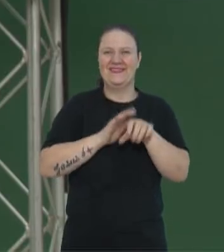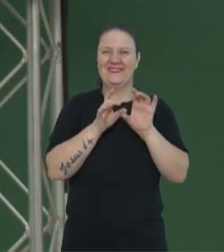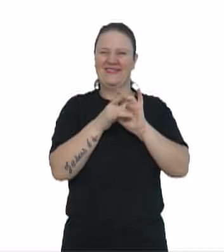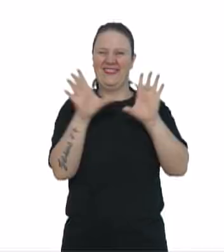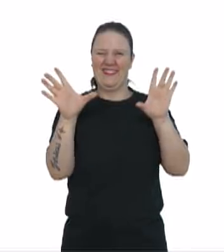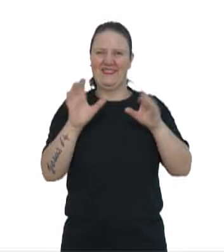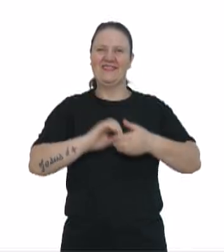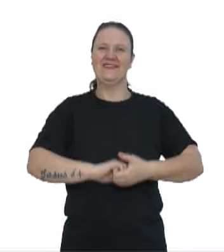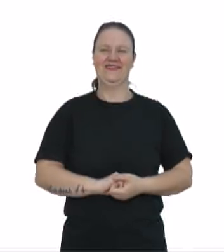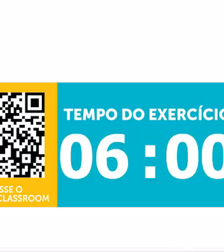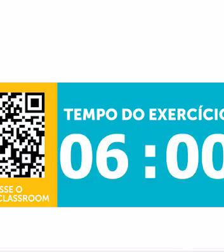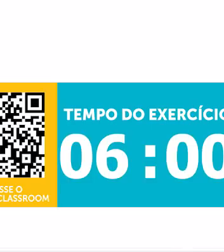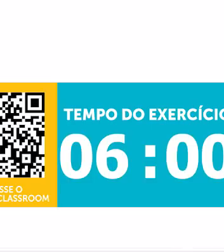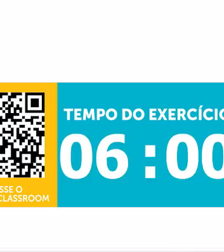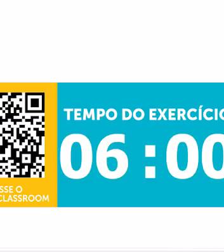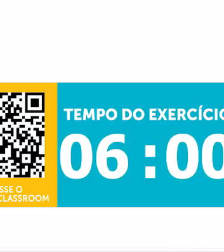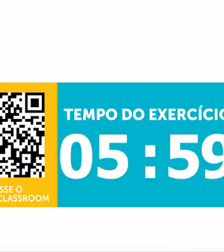resolverem.